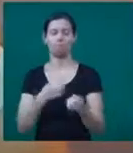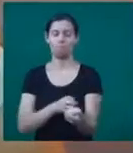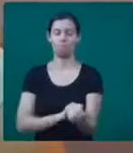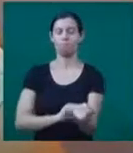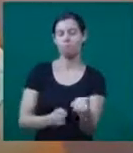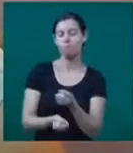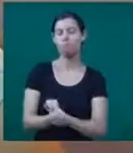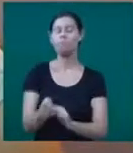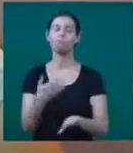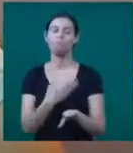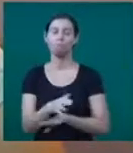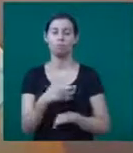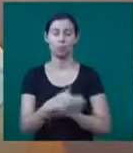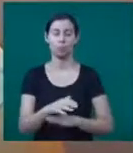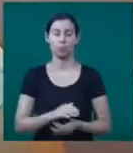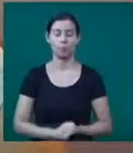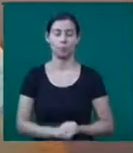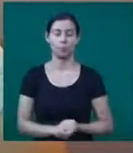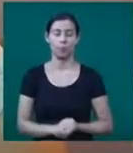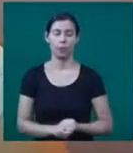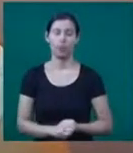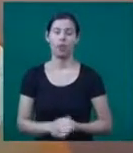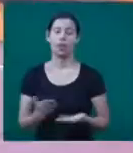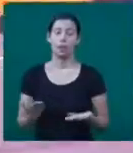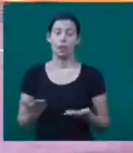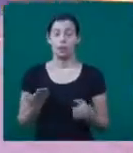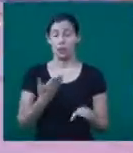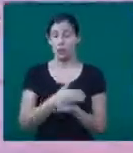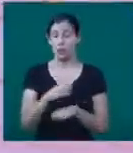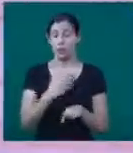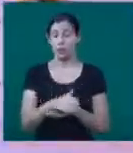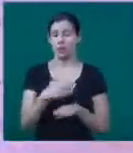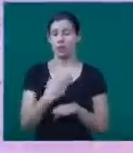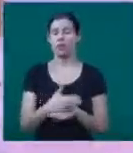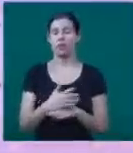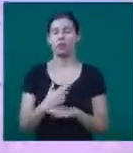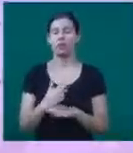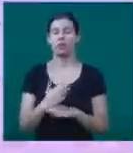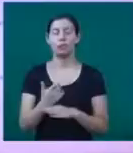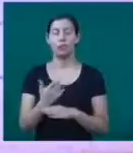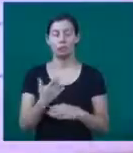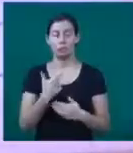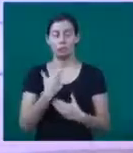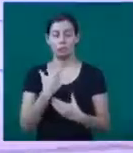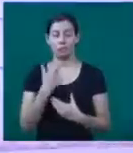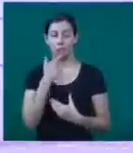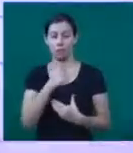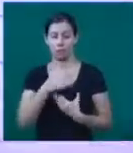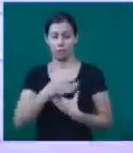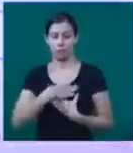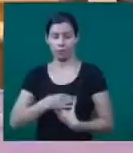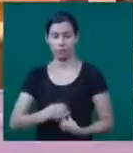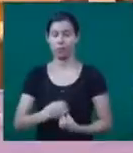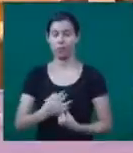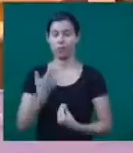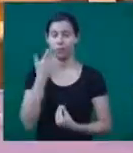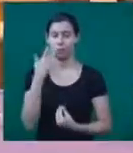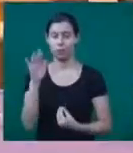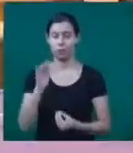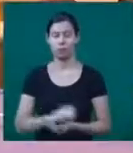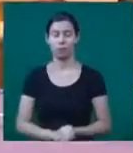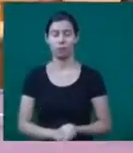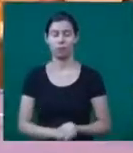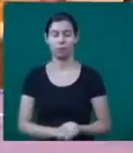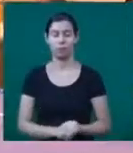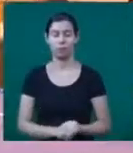para essa competição, para mim conseguir ganhar a medalha de ouro. Aline vai apresentar uma série do nível intermediário. E mesmo em cima